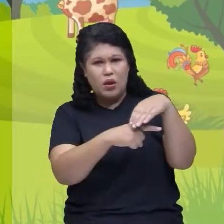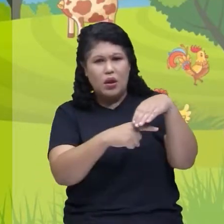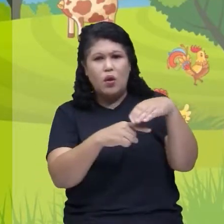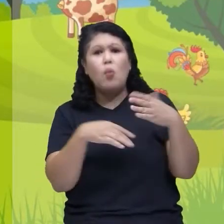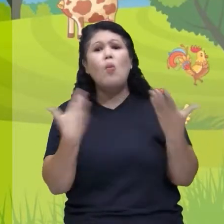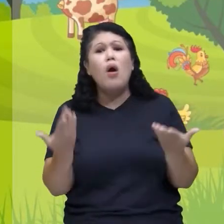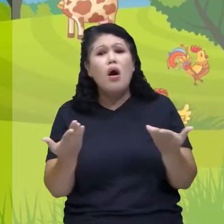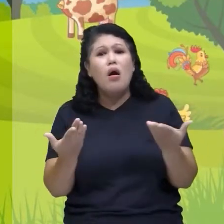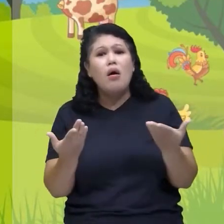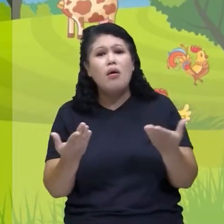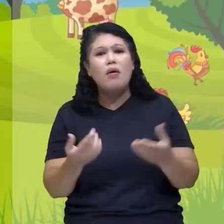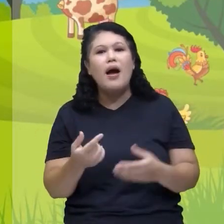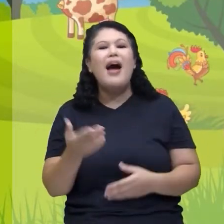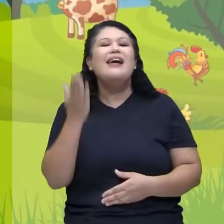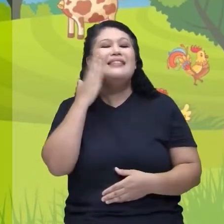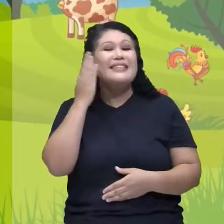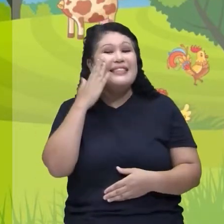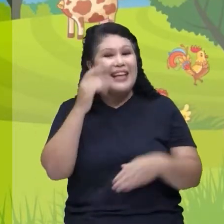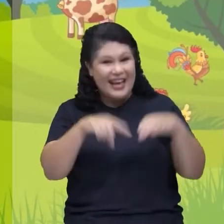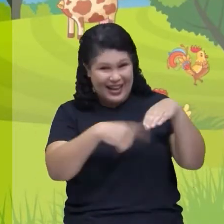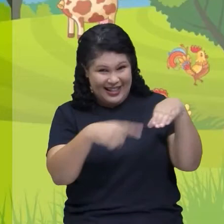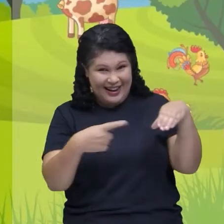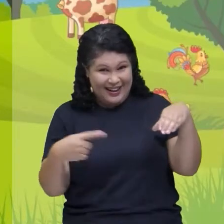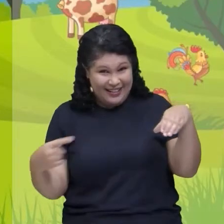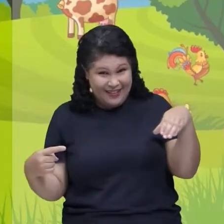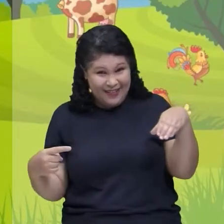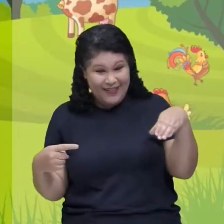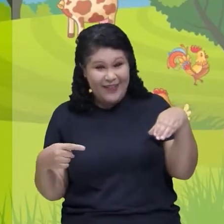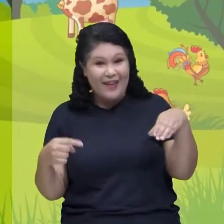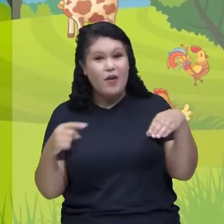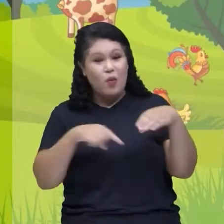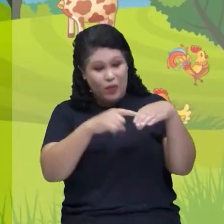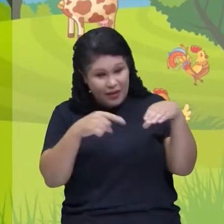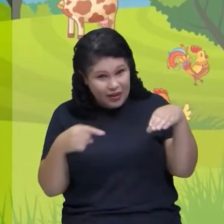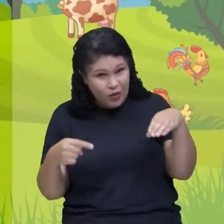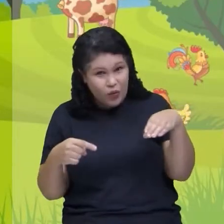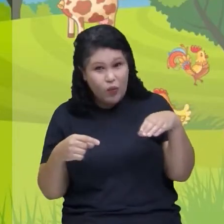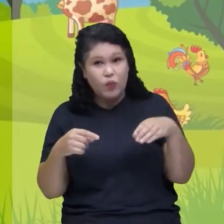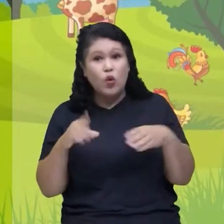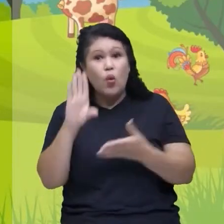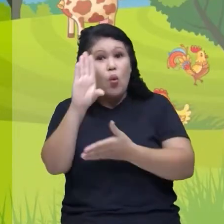Já sei, o tatu, entra na toca, vamos fazer, igual